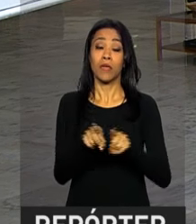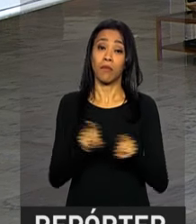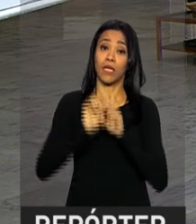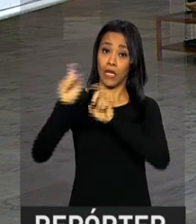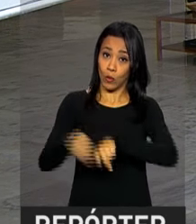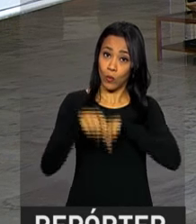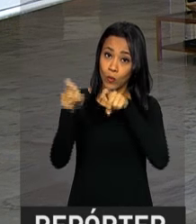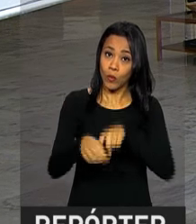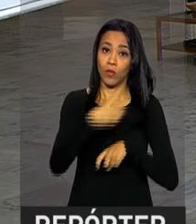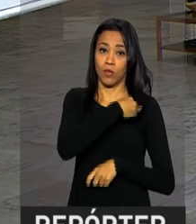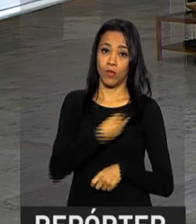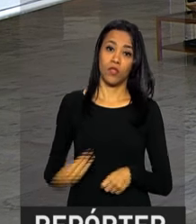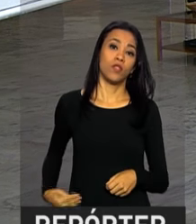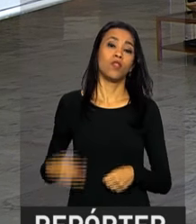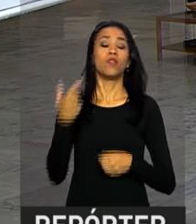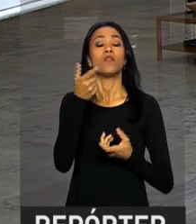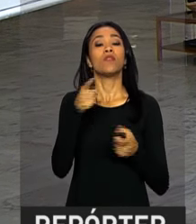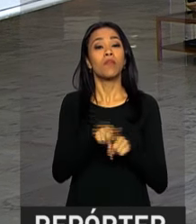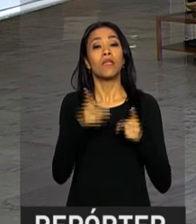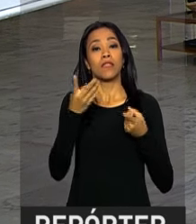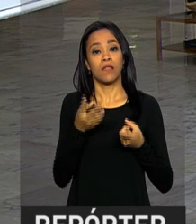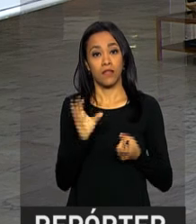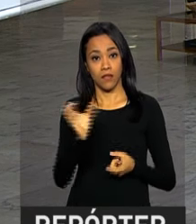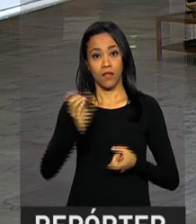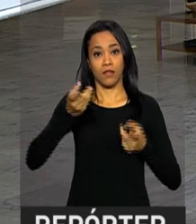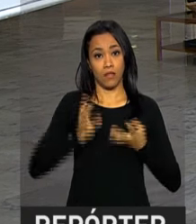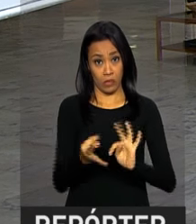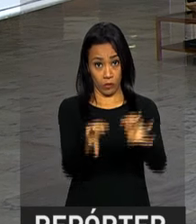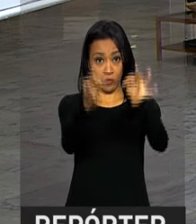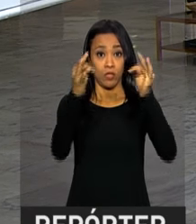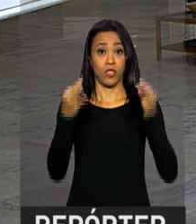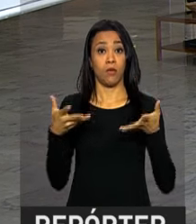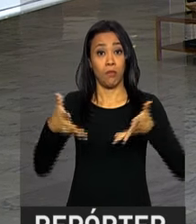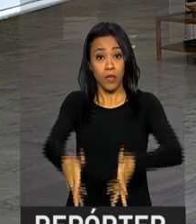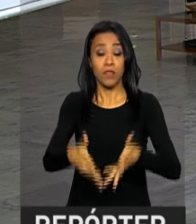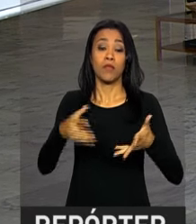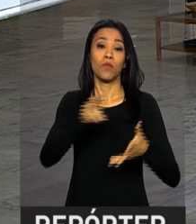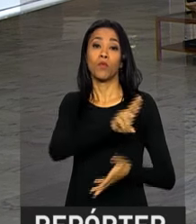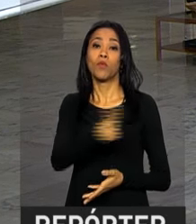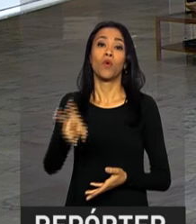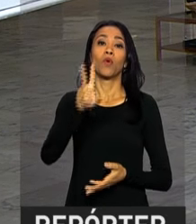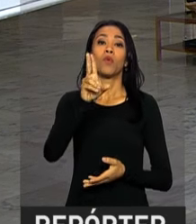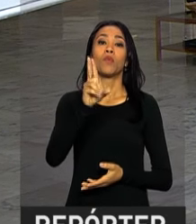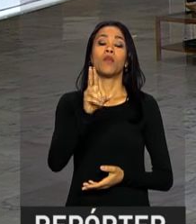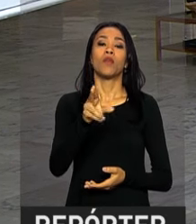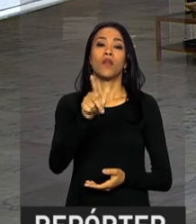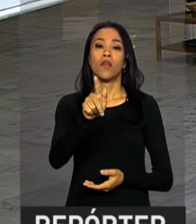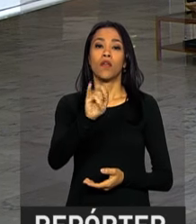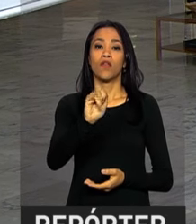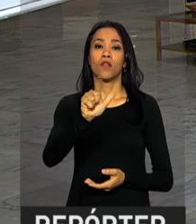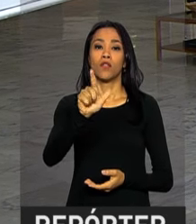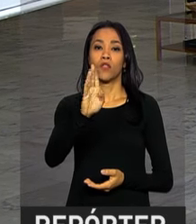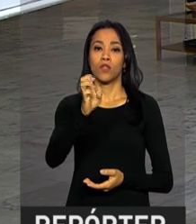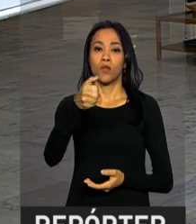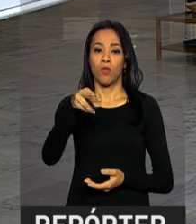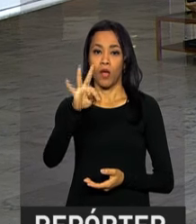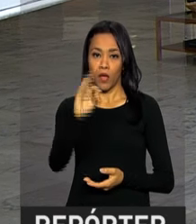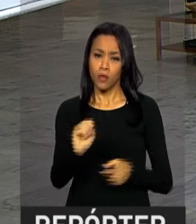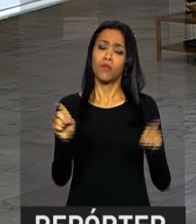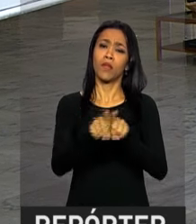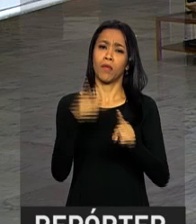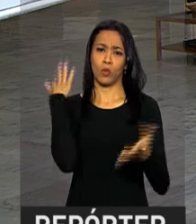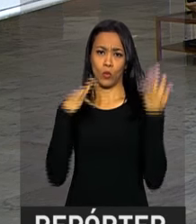Blairo Maggi, da Ciência, Tecnologia, Inovações e Comunicações, Gilberto Kassab, também o ministro interino do